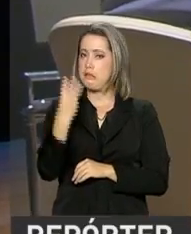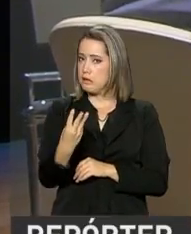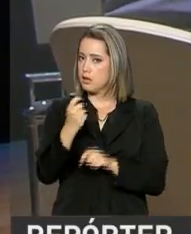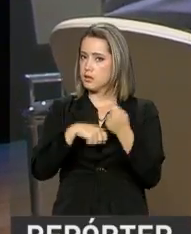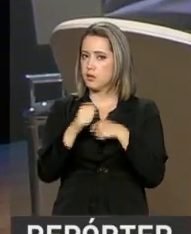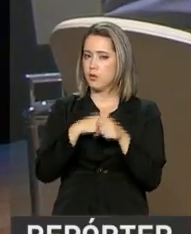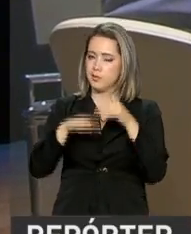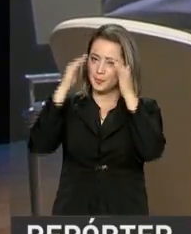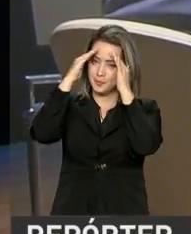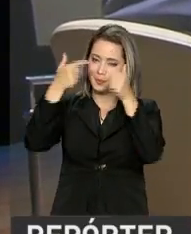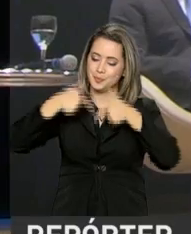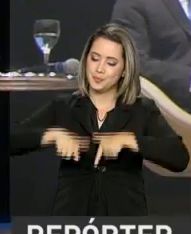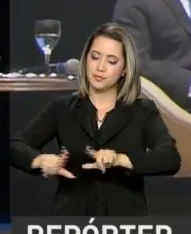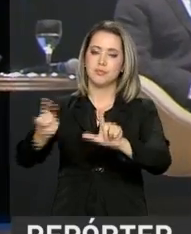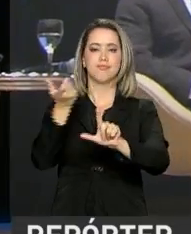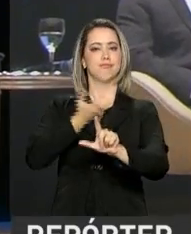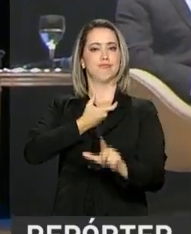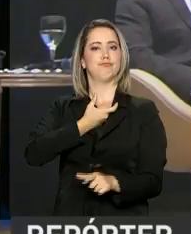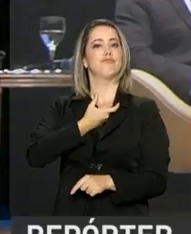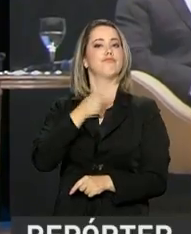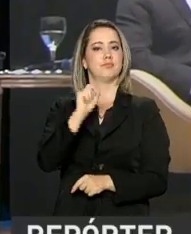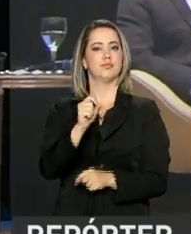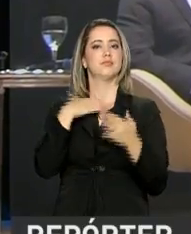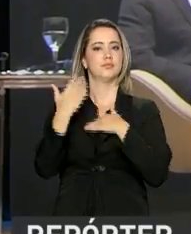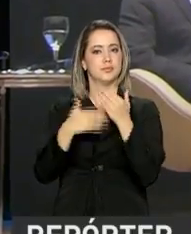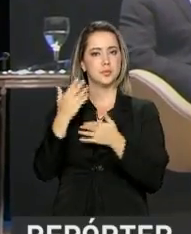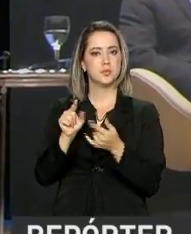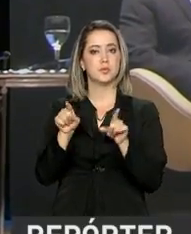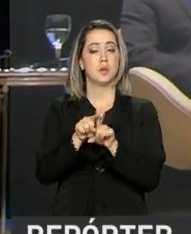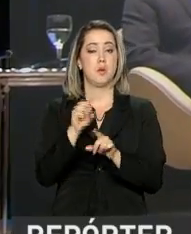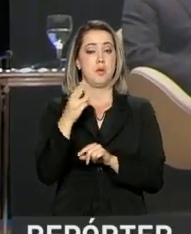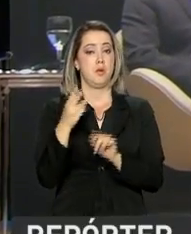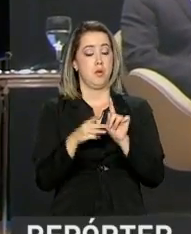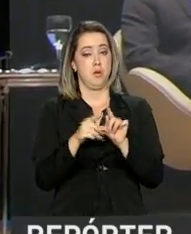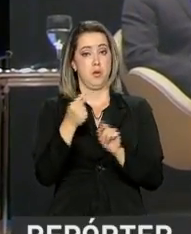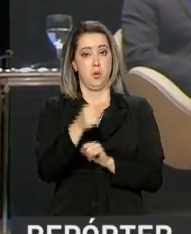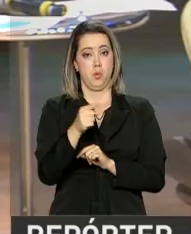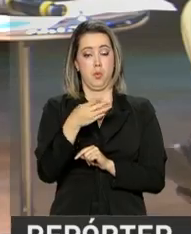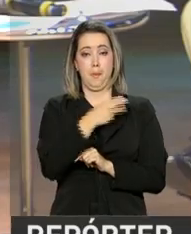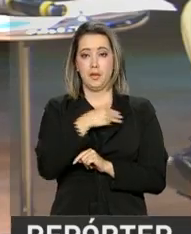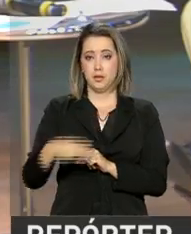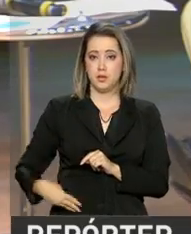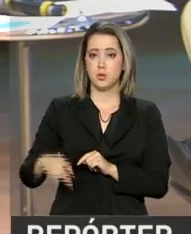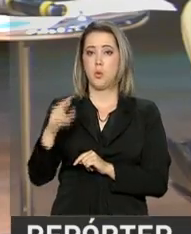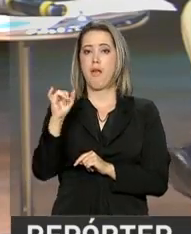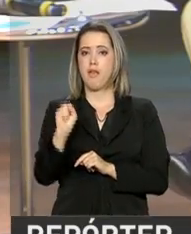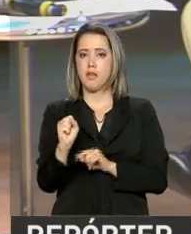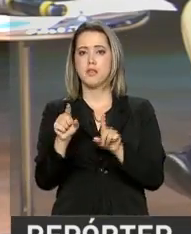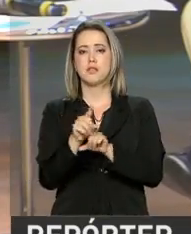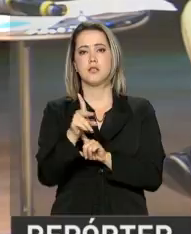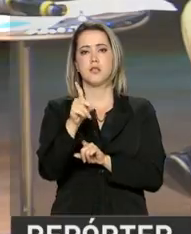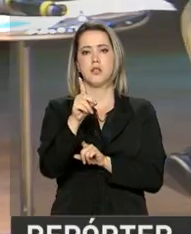foram homenageados com a entrega da medalha Mérito Desenvolvedor. Os ex-ministros Reis Veloso e Delfim Neto e